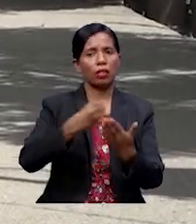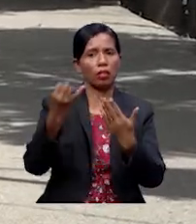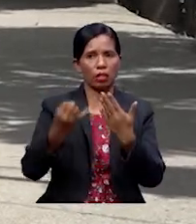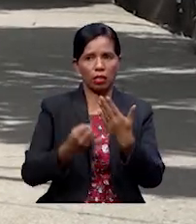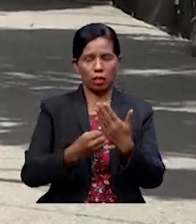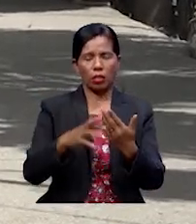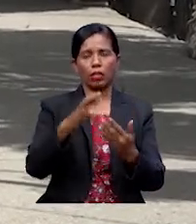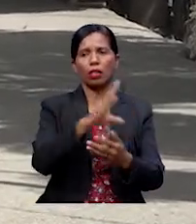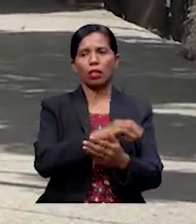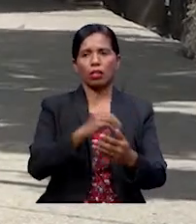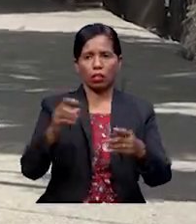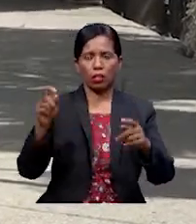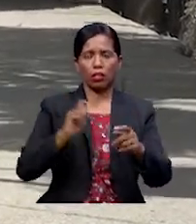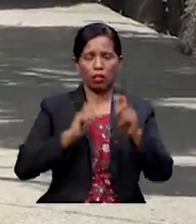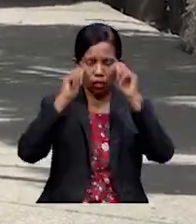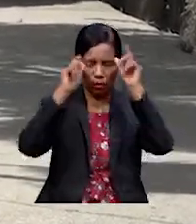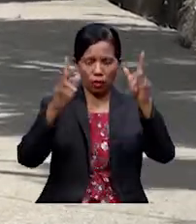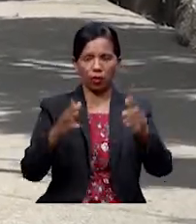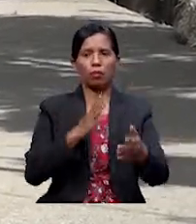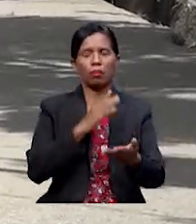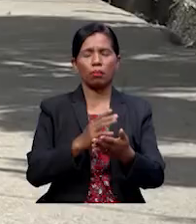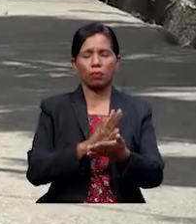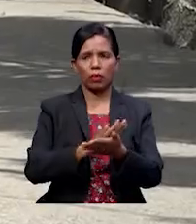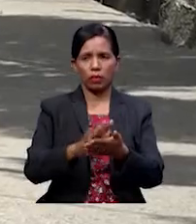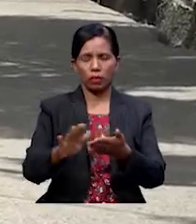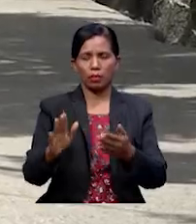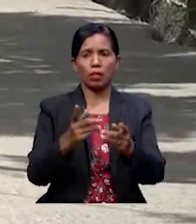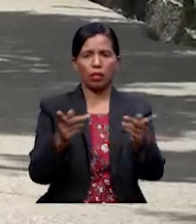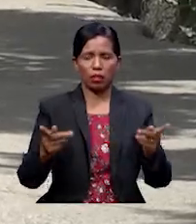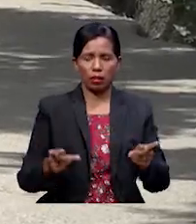Ruina Klegar, Timor Manek, Moris Badame, Ribeira Maloa,